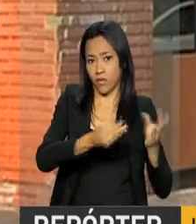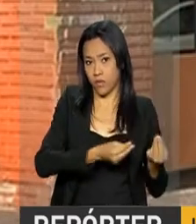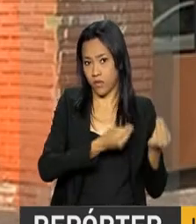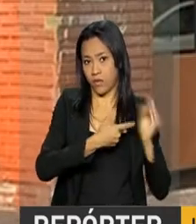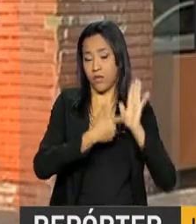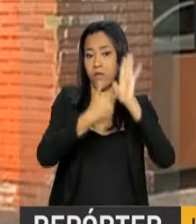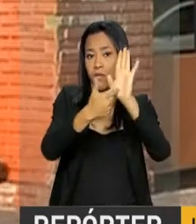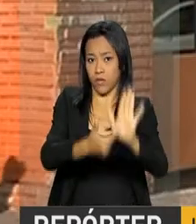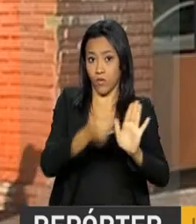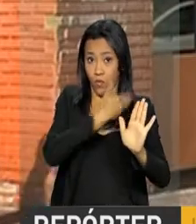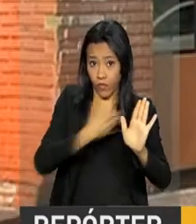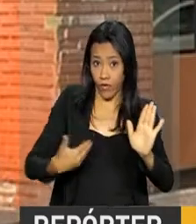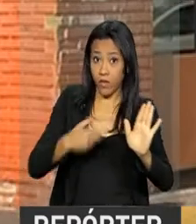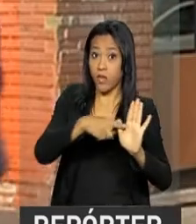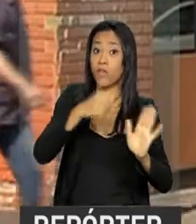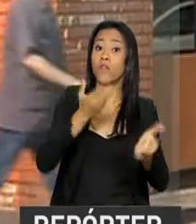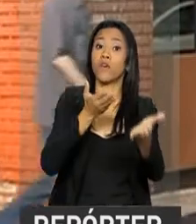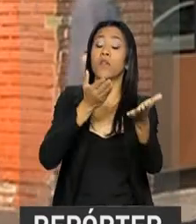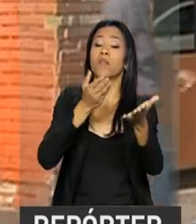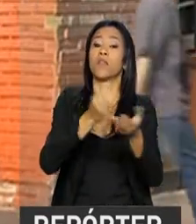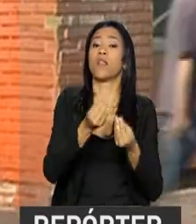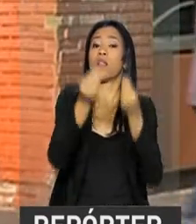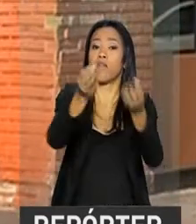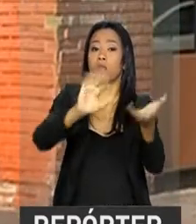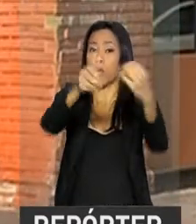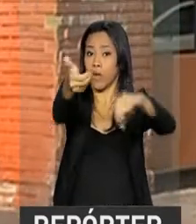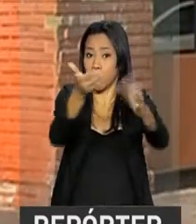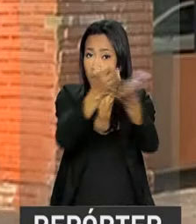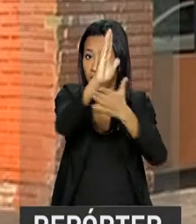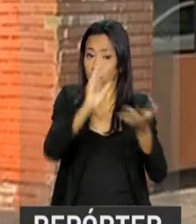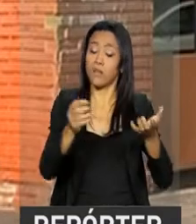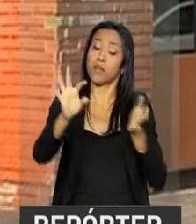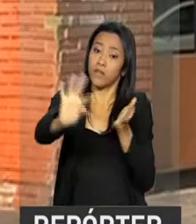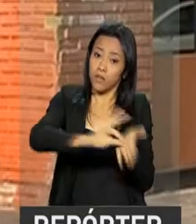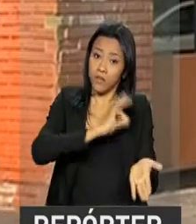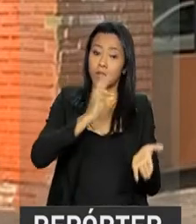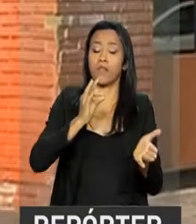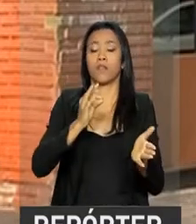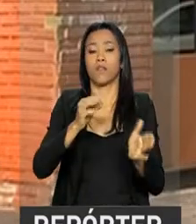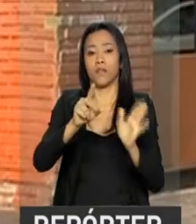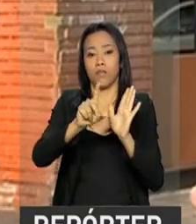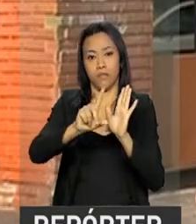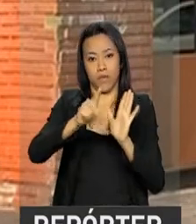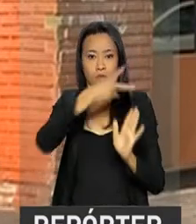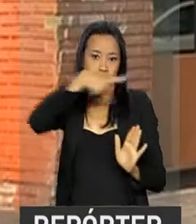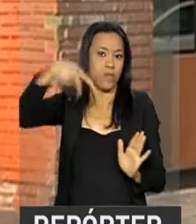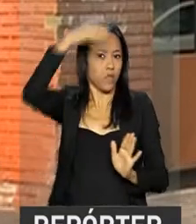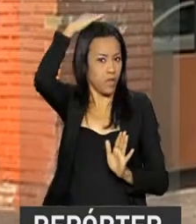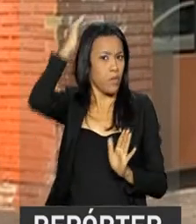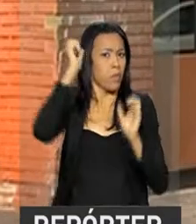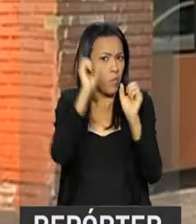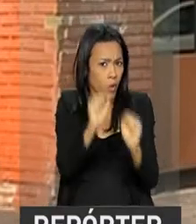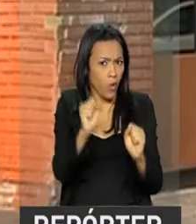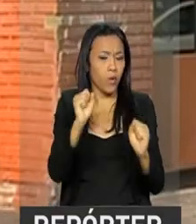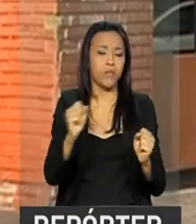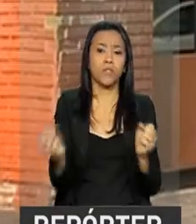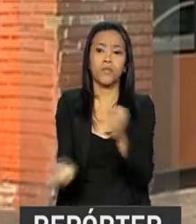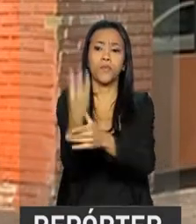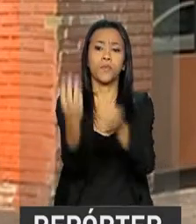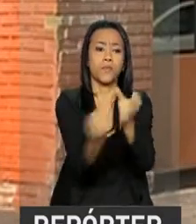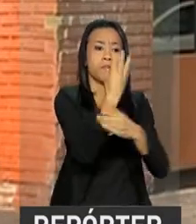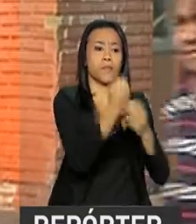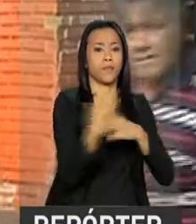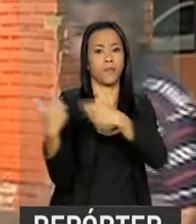e sancionada pelo presidente Michel Temer, pode ajudar a aumentar a produtividade, a demanda e a oferta de trabalho.